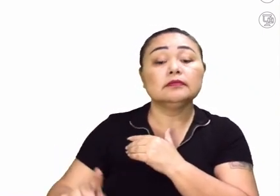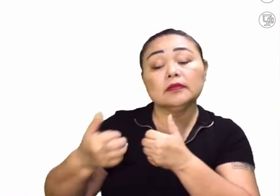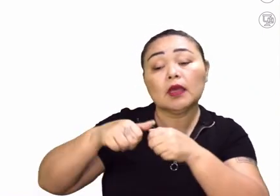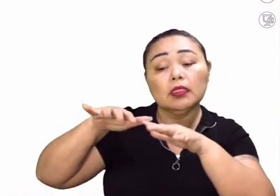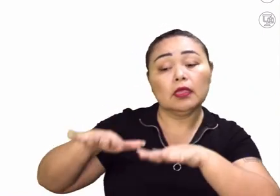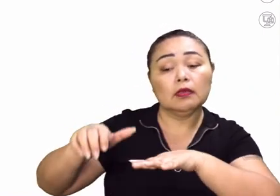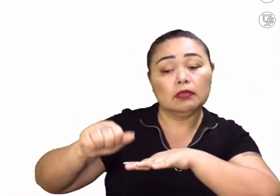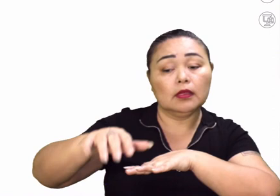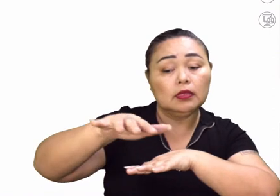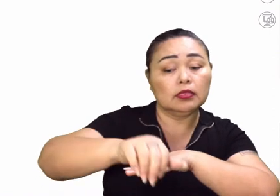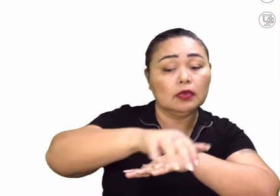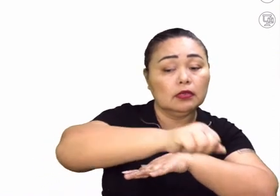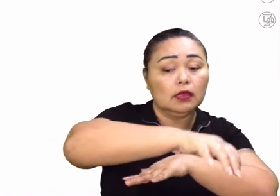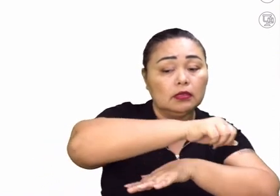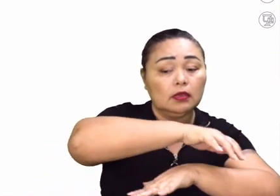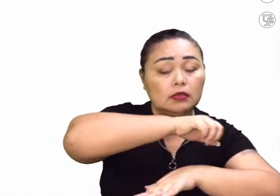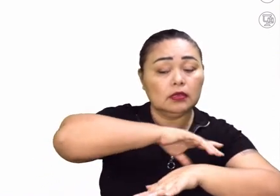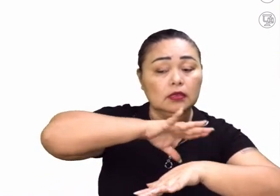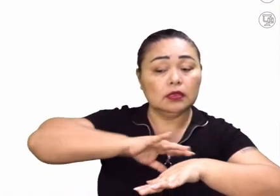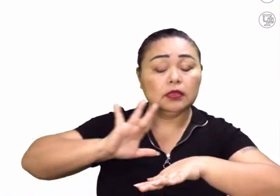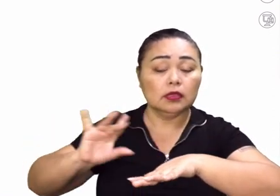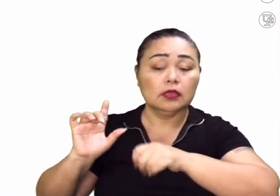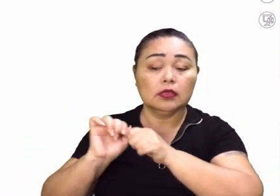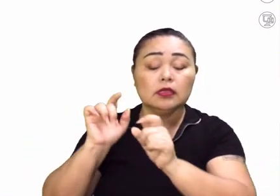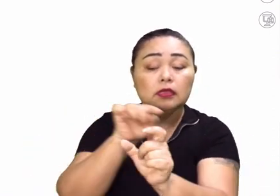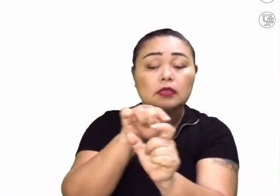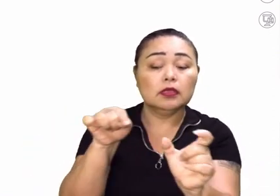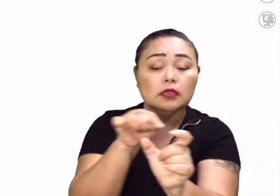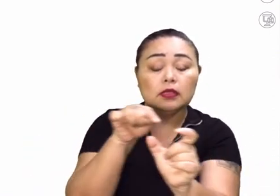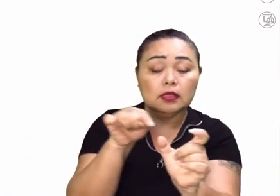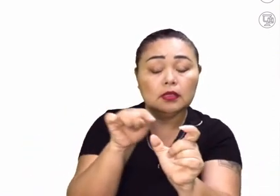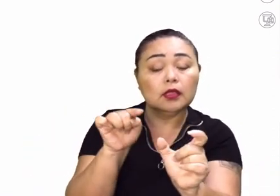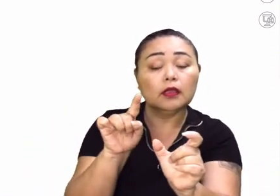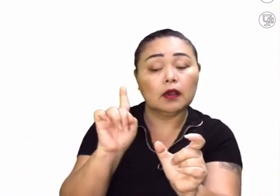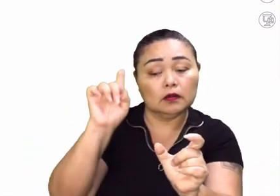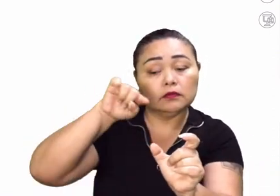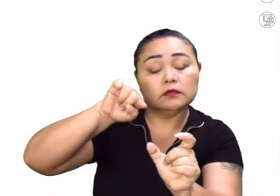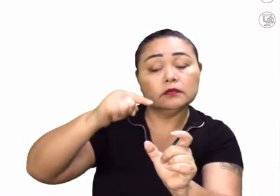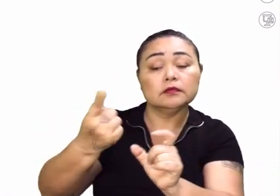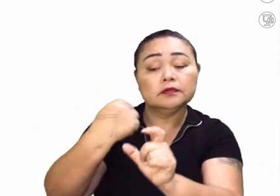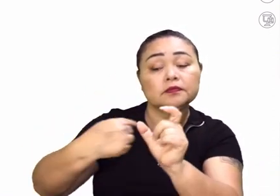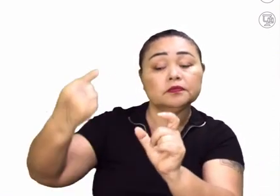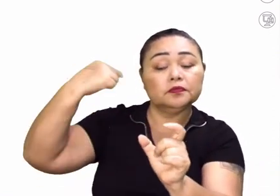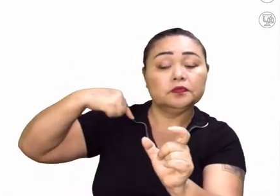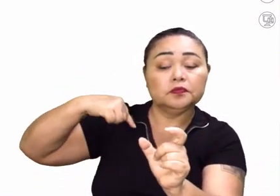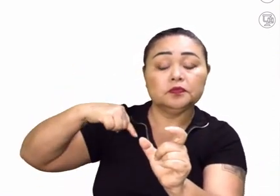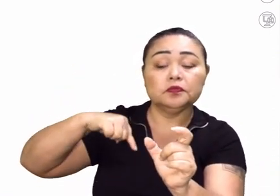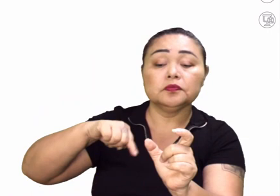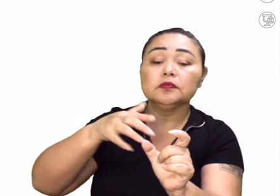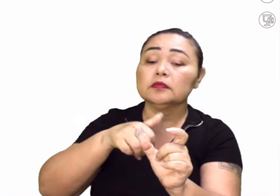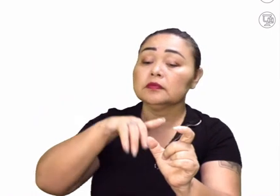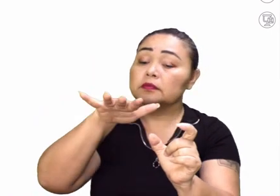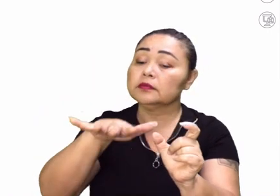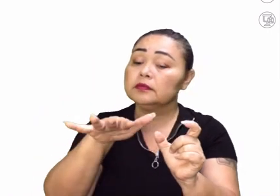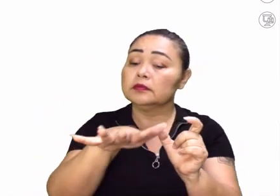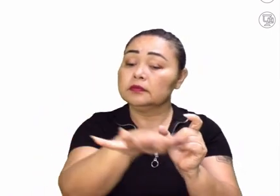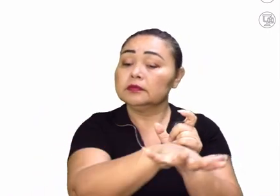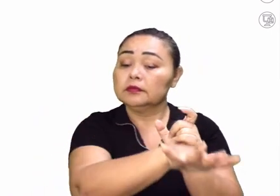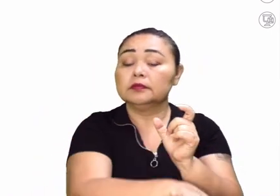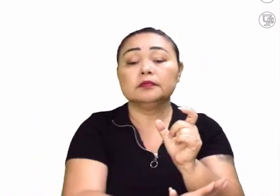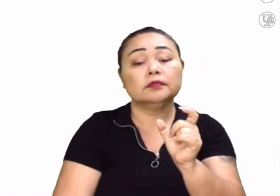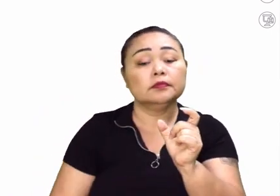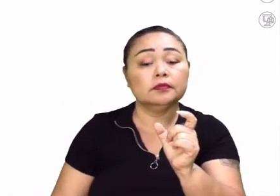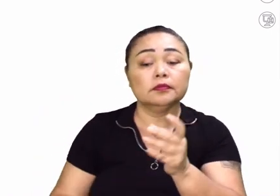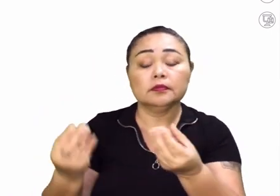sedimentares pelo próprio sentido etimológico da palavra vem de sedimentos muito bem